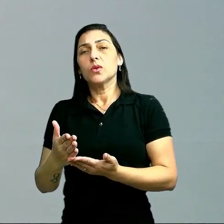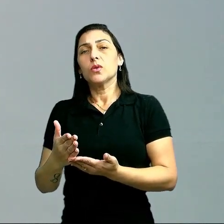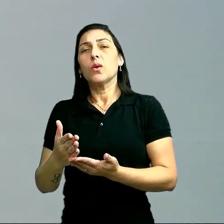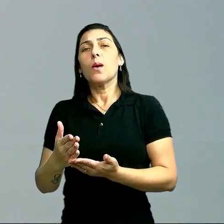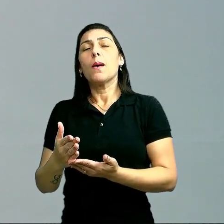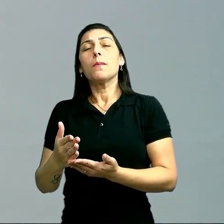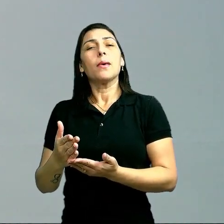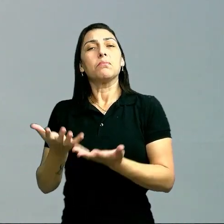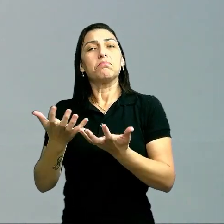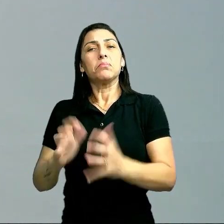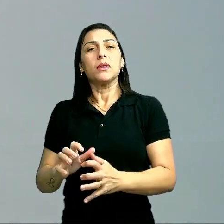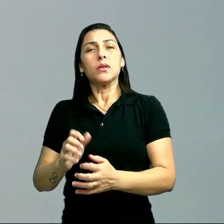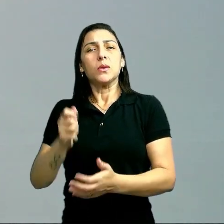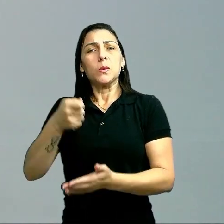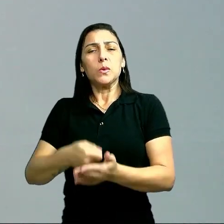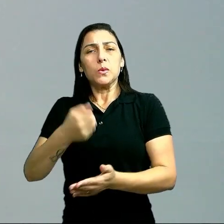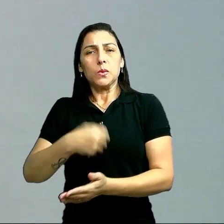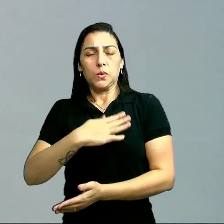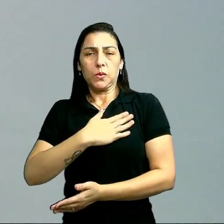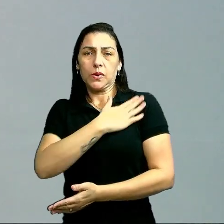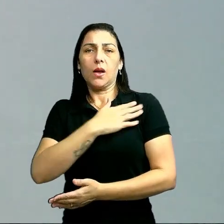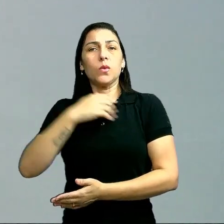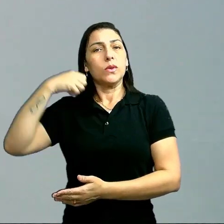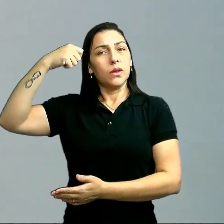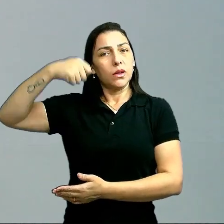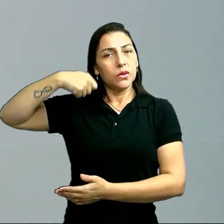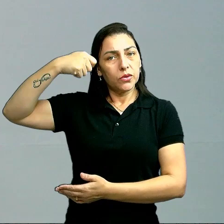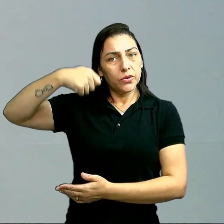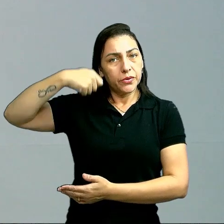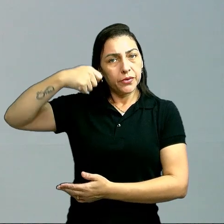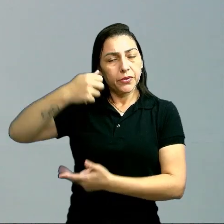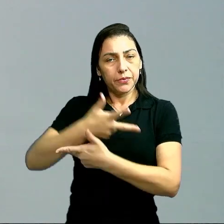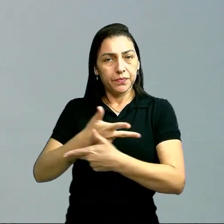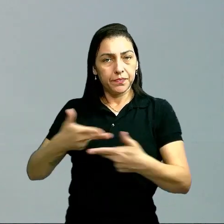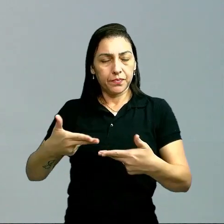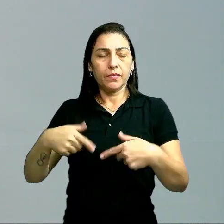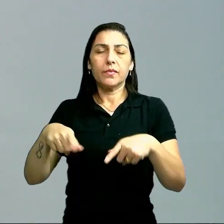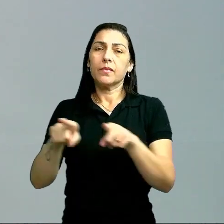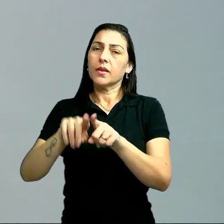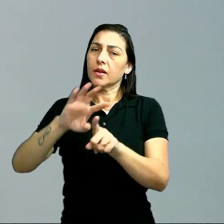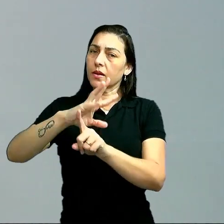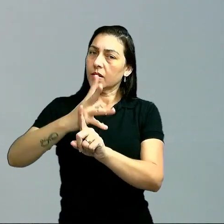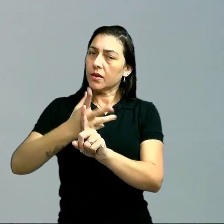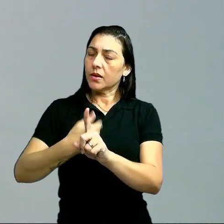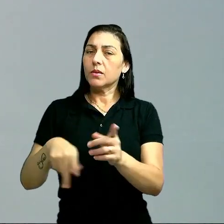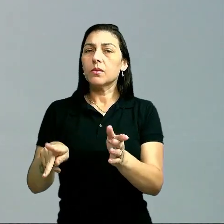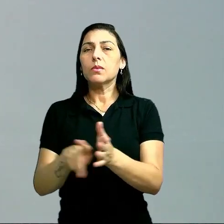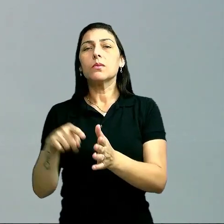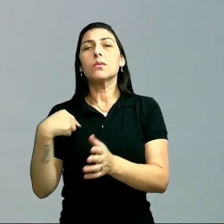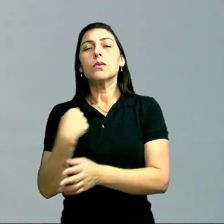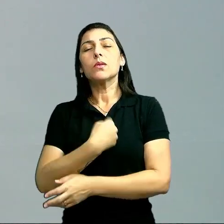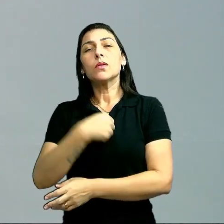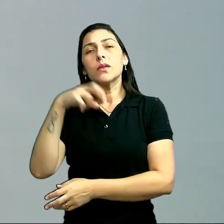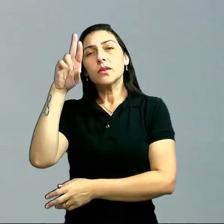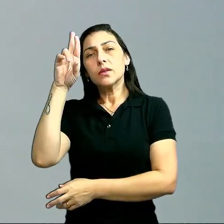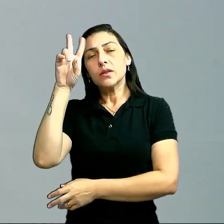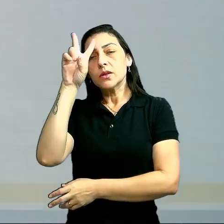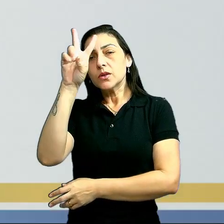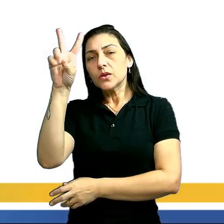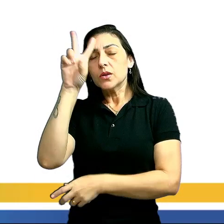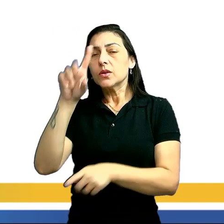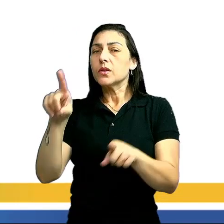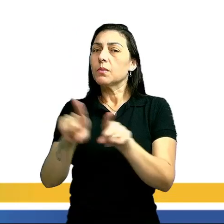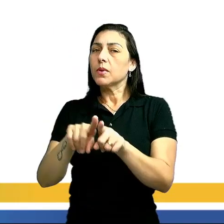a ditadura militar? Os artistas. Então, a arte tem tudo a ver com a nossa história e tem tudo a ver